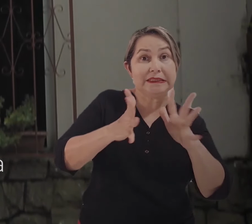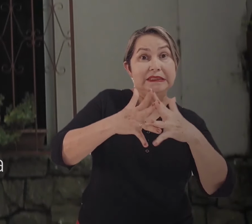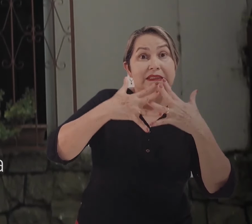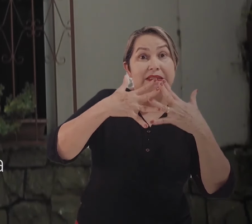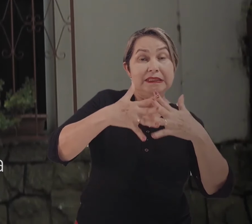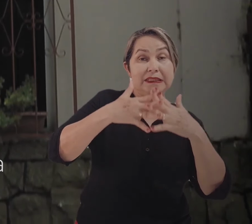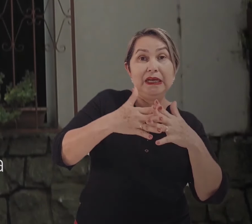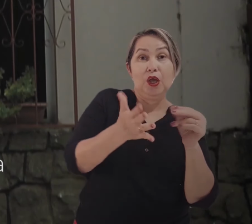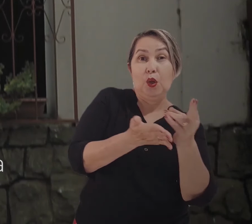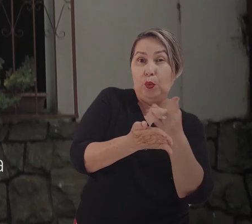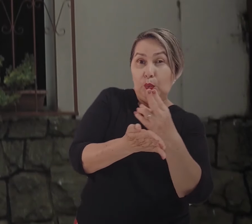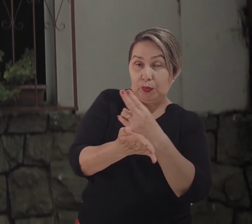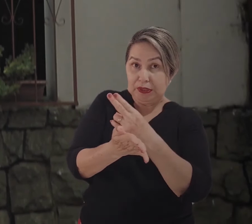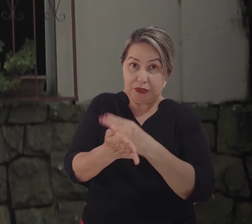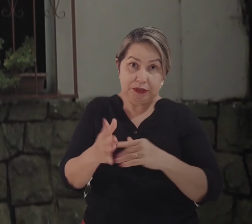mais rebuscado, por exemplo. Né?